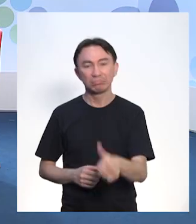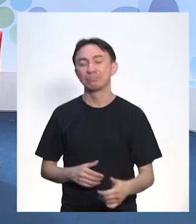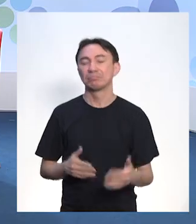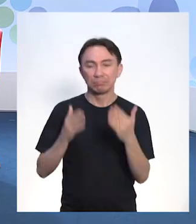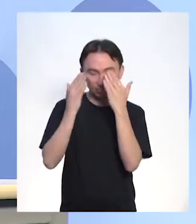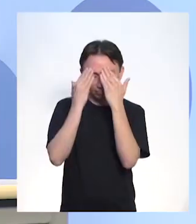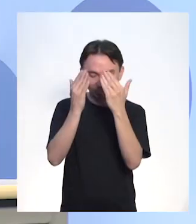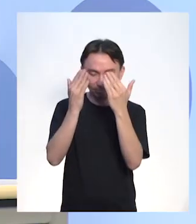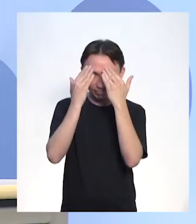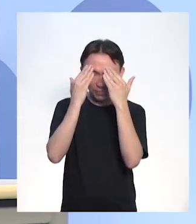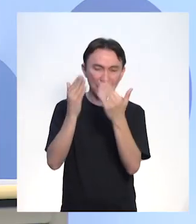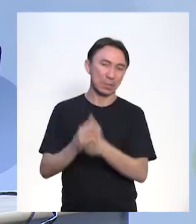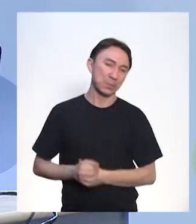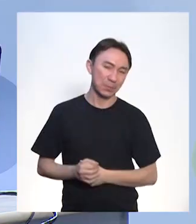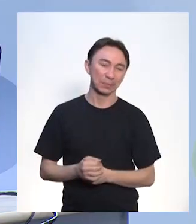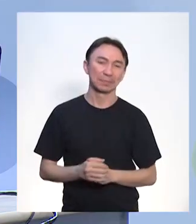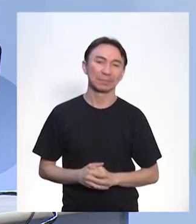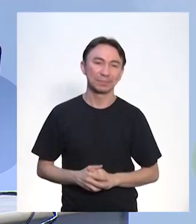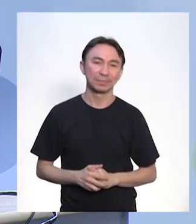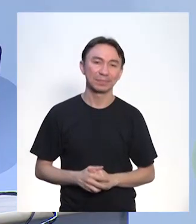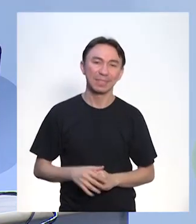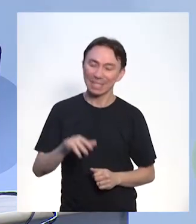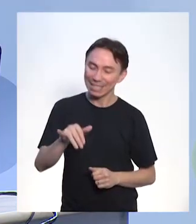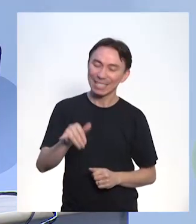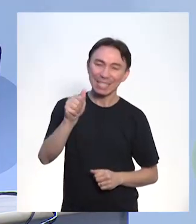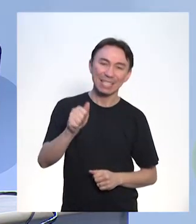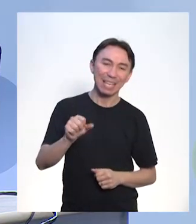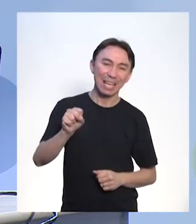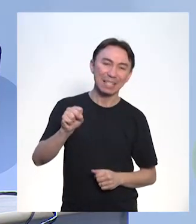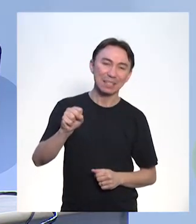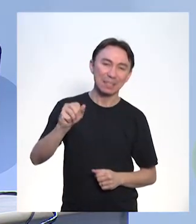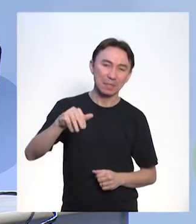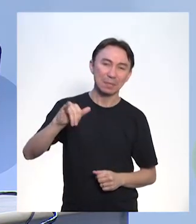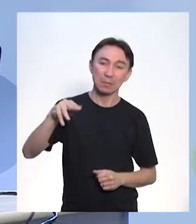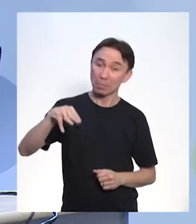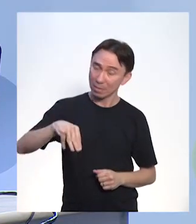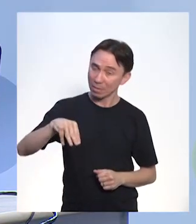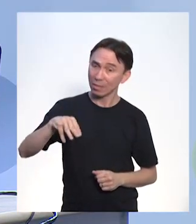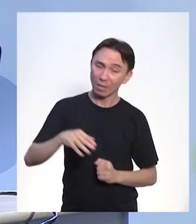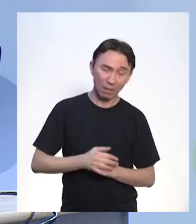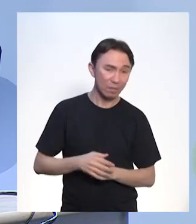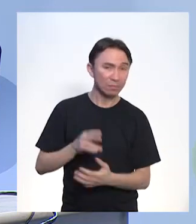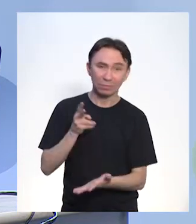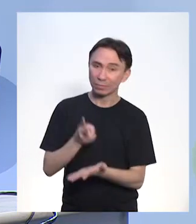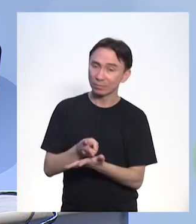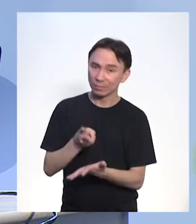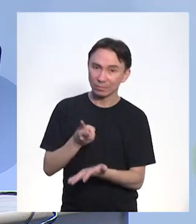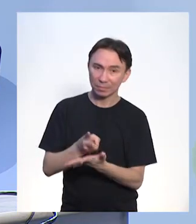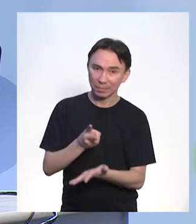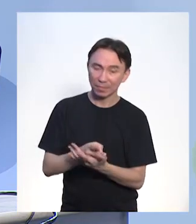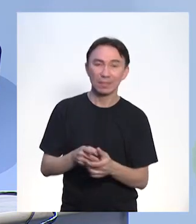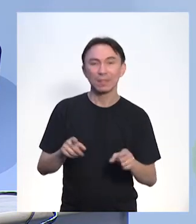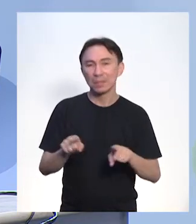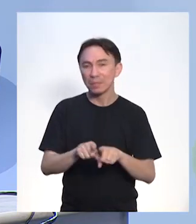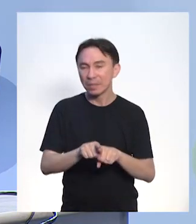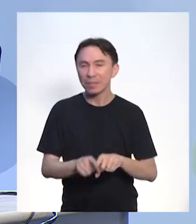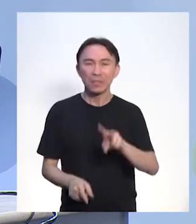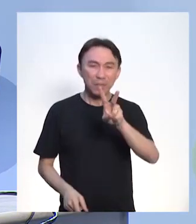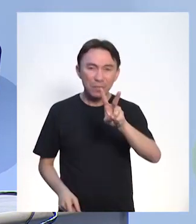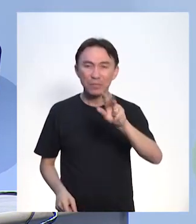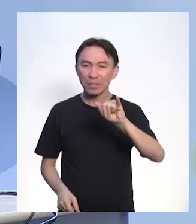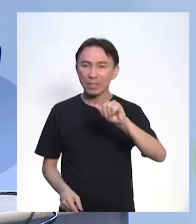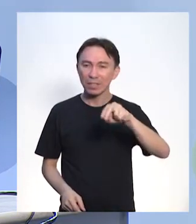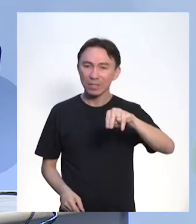congratulations, Yasmin. Vamos lá. A Yasmin é frequente no nosso chat, né? Só o Vinícius que eu vejo só na aula da Mônica. Tô sabendo já,